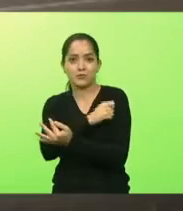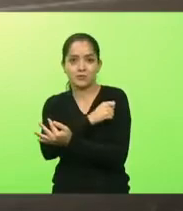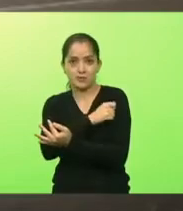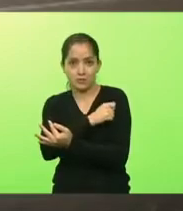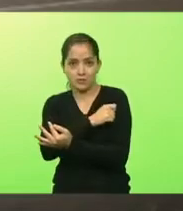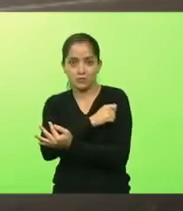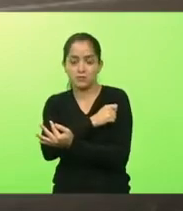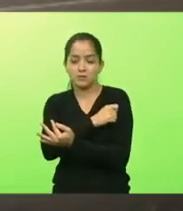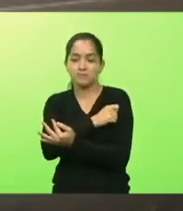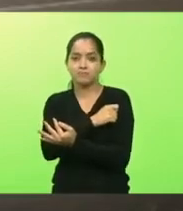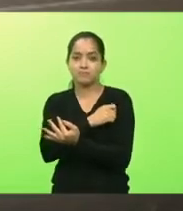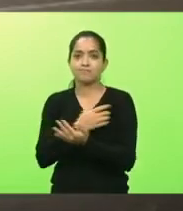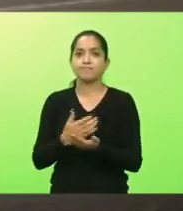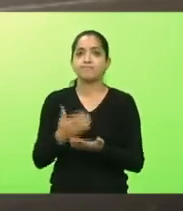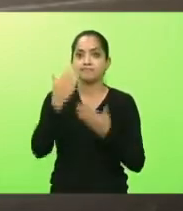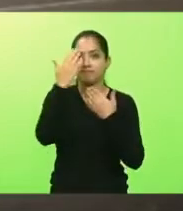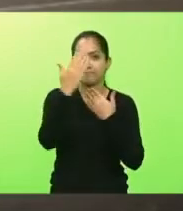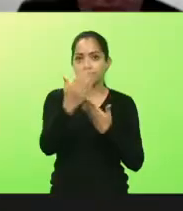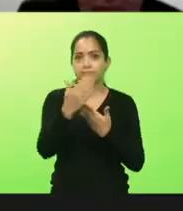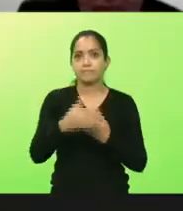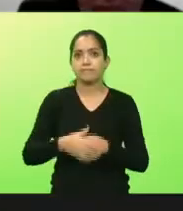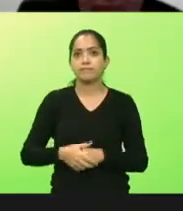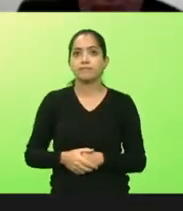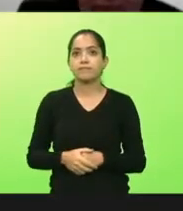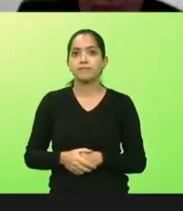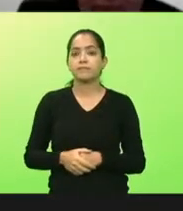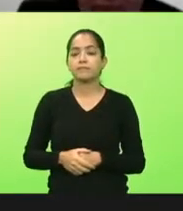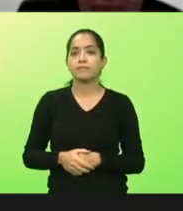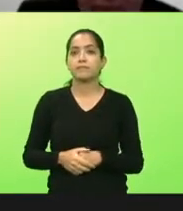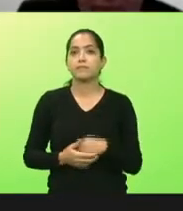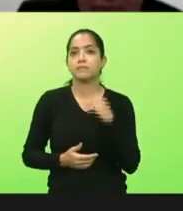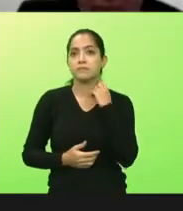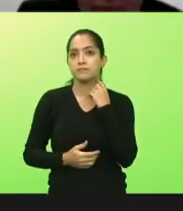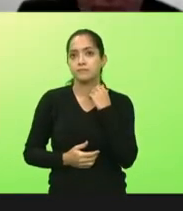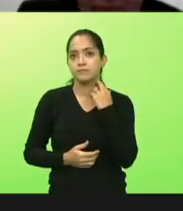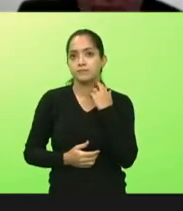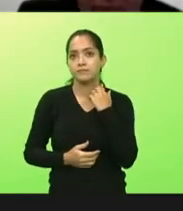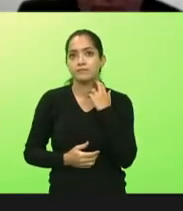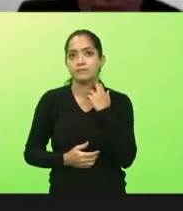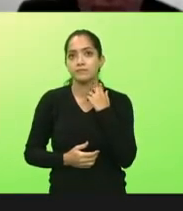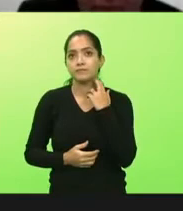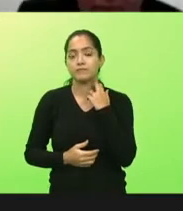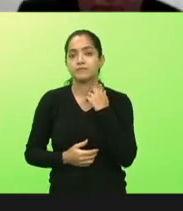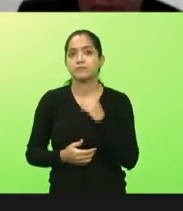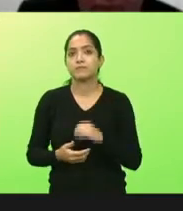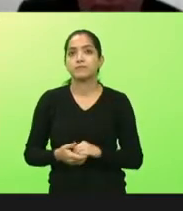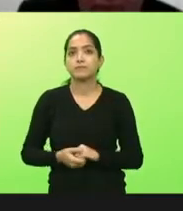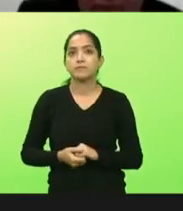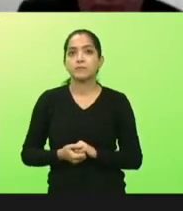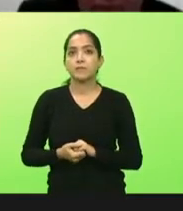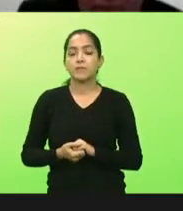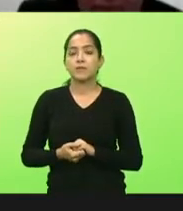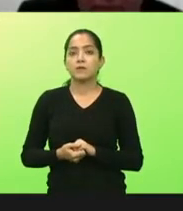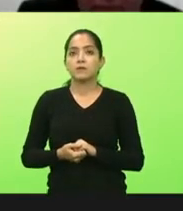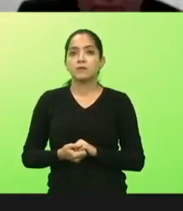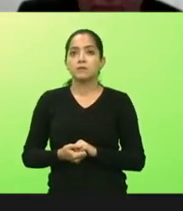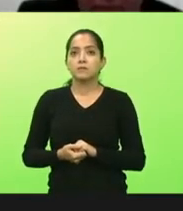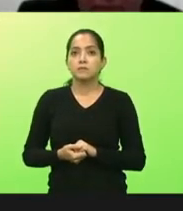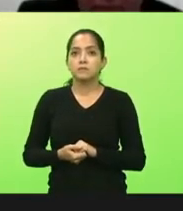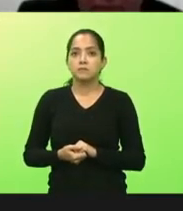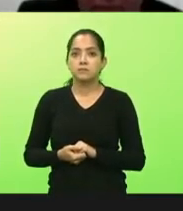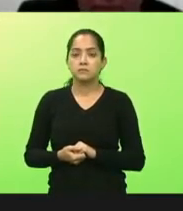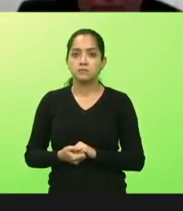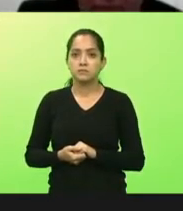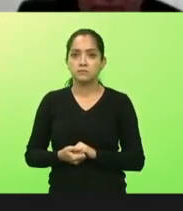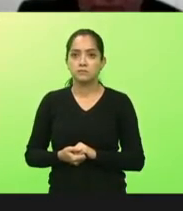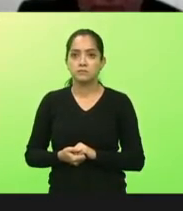bastante adequado. Obrigado, presidente. Senhor presidente. Deputado Maurício Kudilark. Deputado Maurício Kudilark,